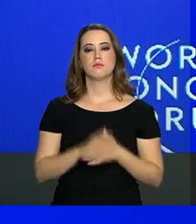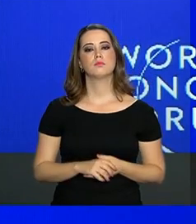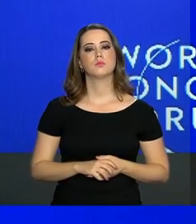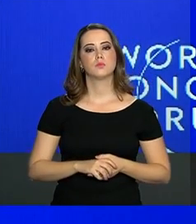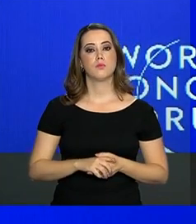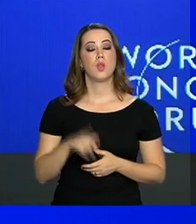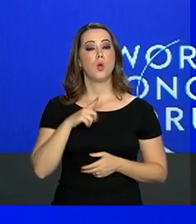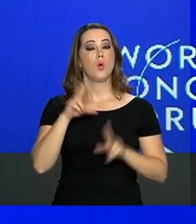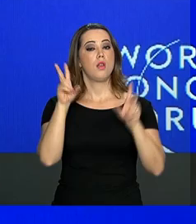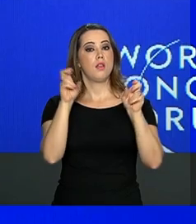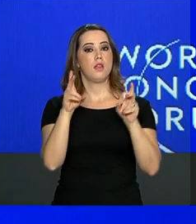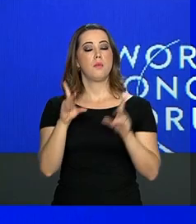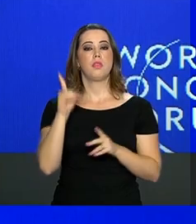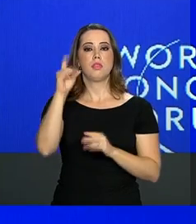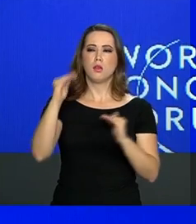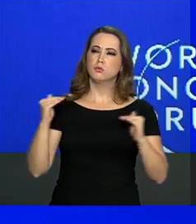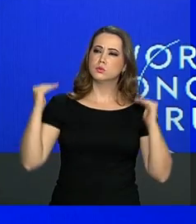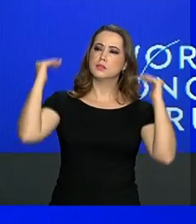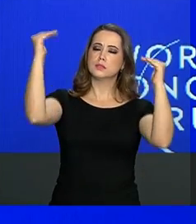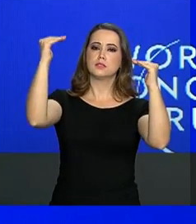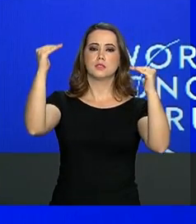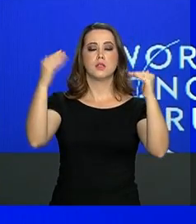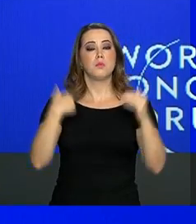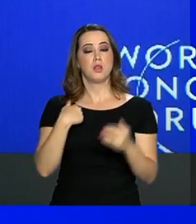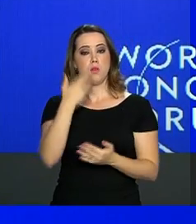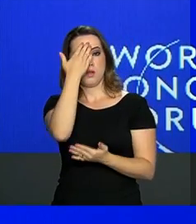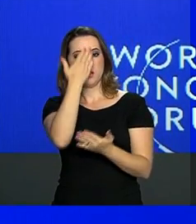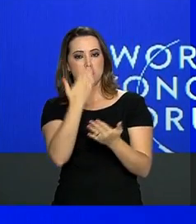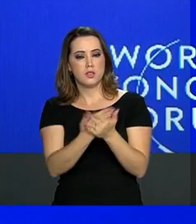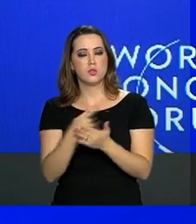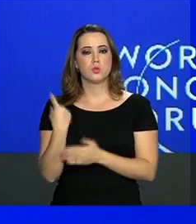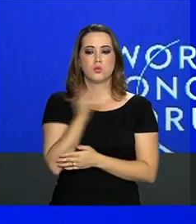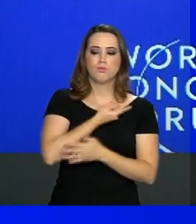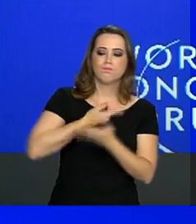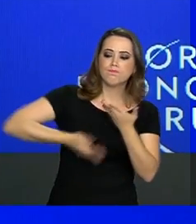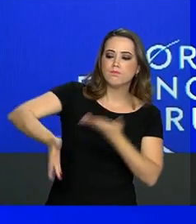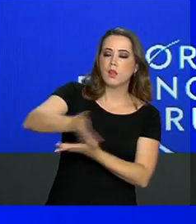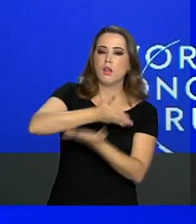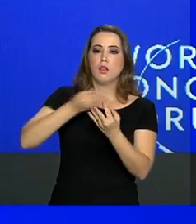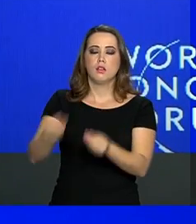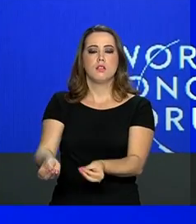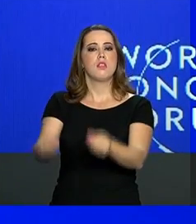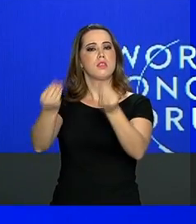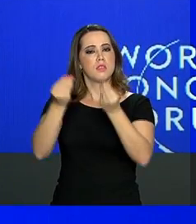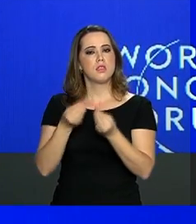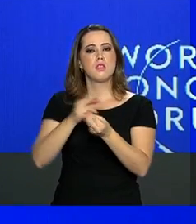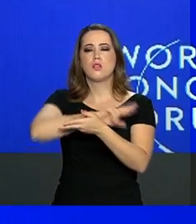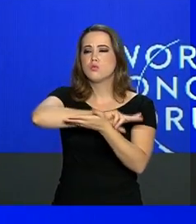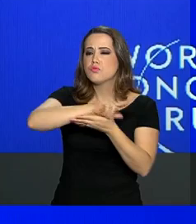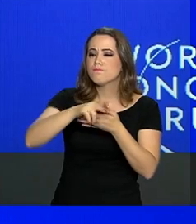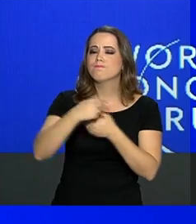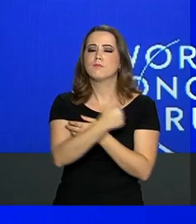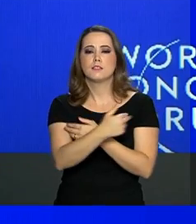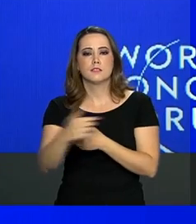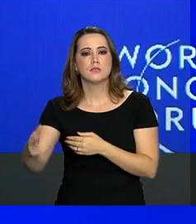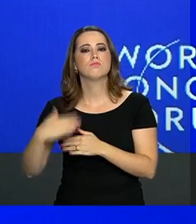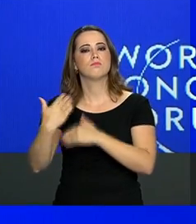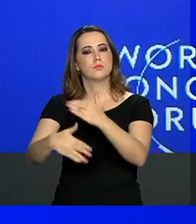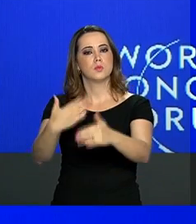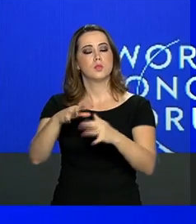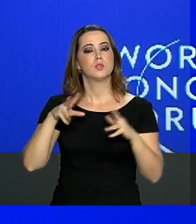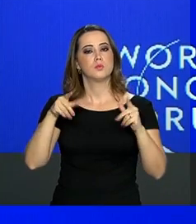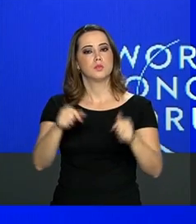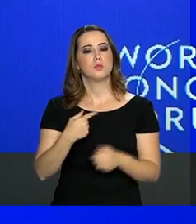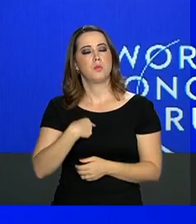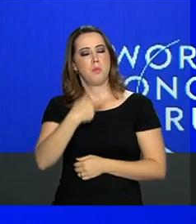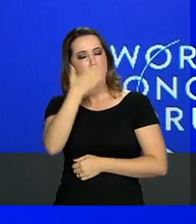Tendo como lema Deus acima de tudo, acredito que nossas relações trarão infindáveis progressos para todos.